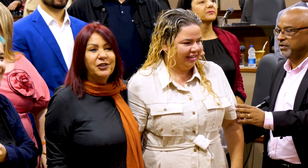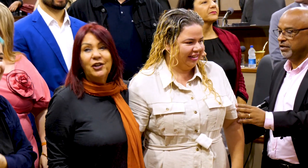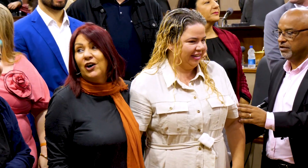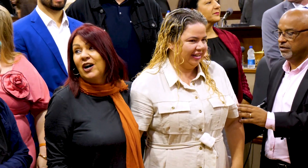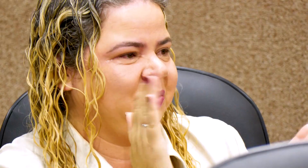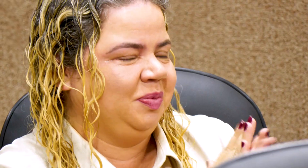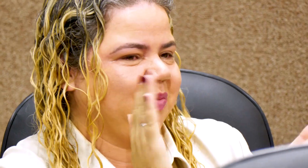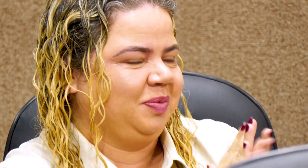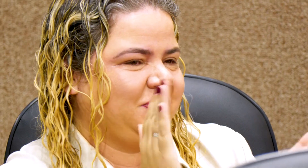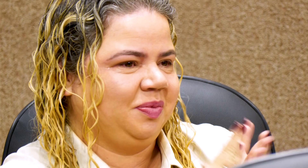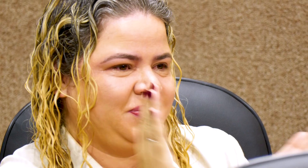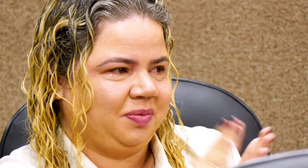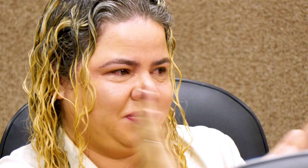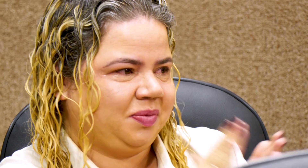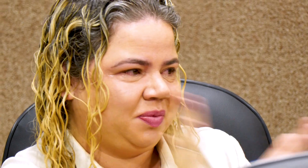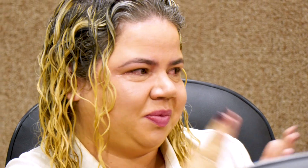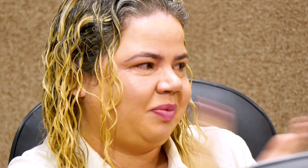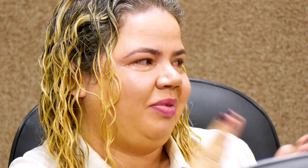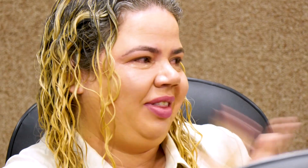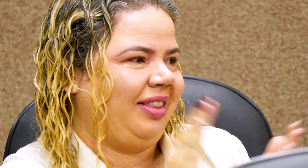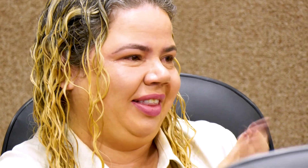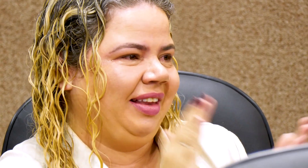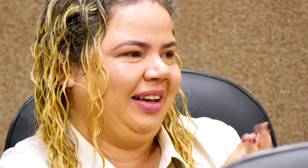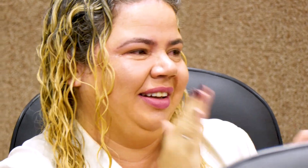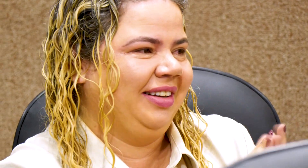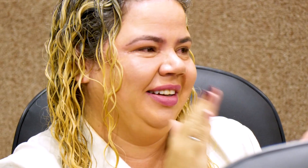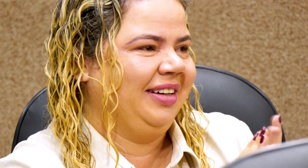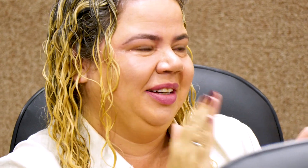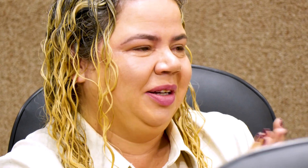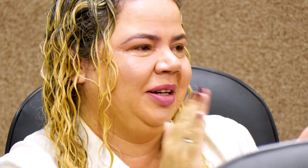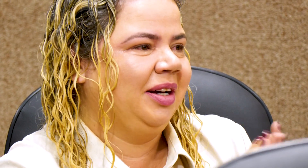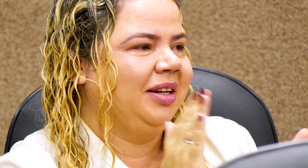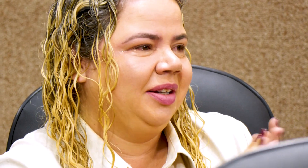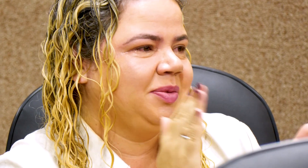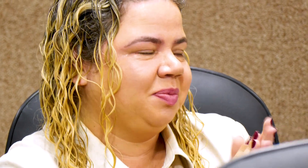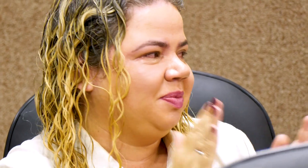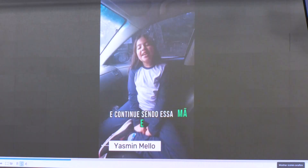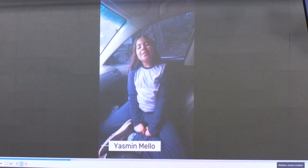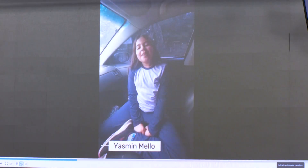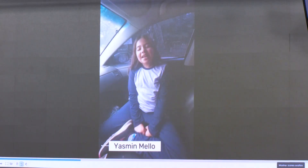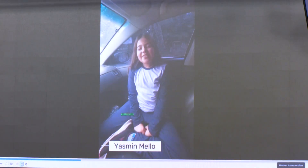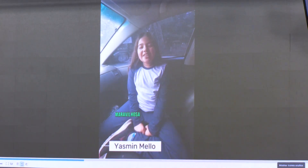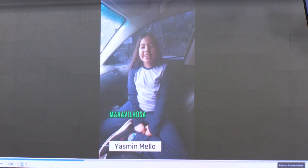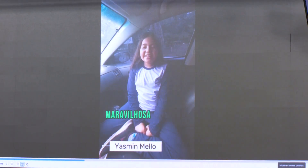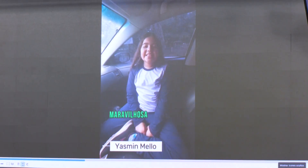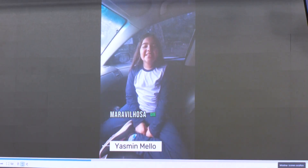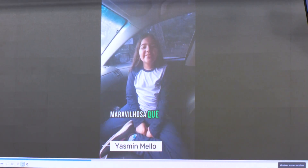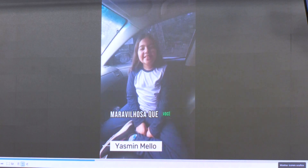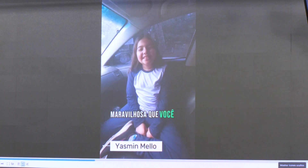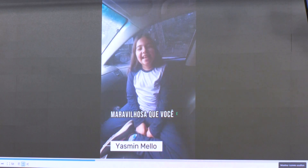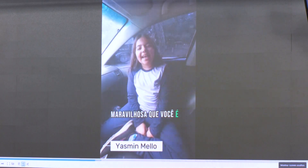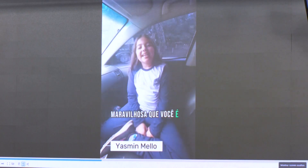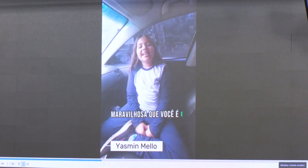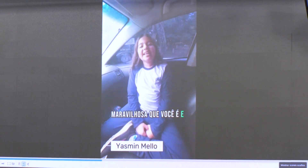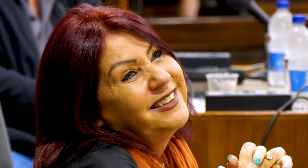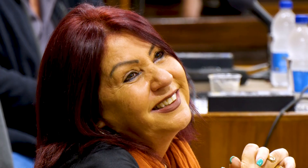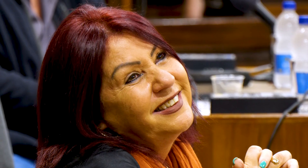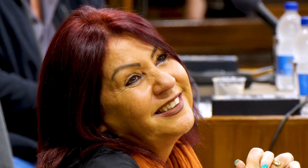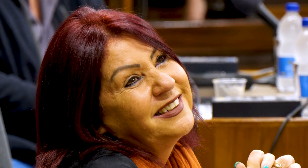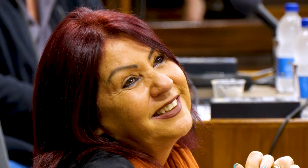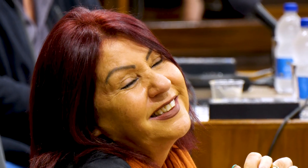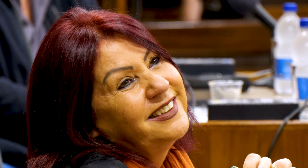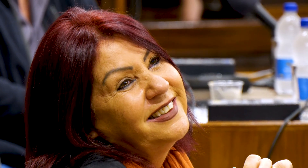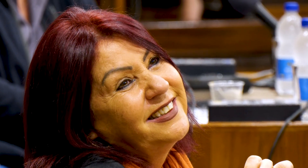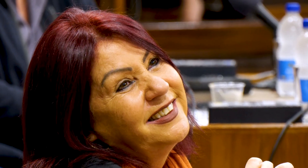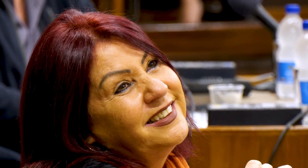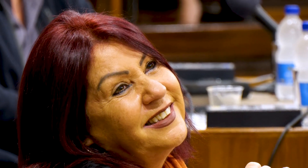diretora fez uma distinção às duas vereadoras mamães, Daiane Melo, do PL, que por vídeo foi homenageada pela filha Yasmin, e